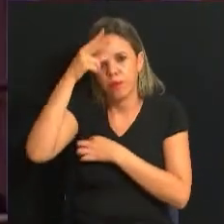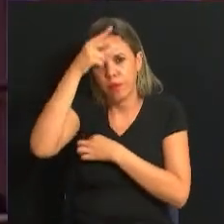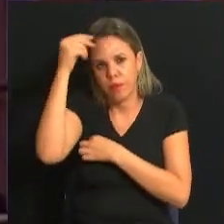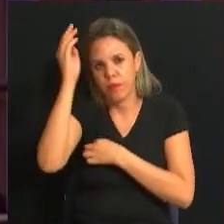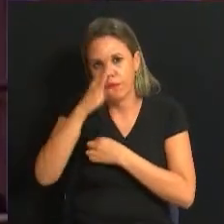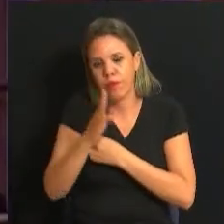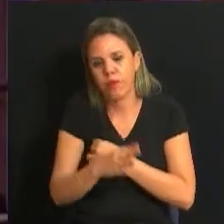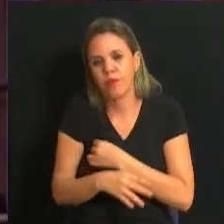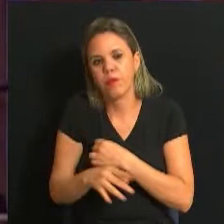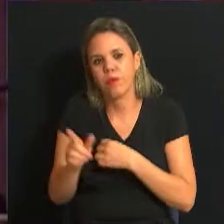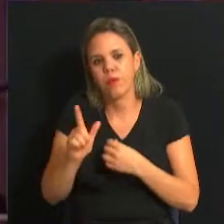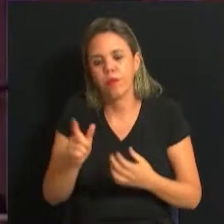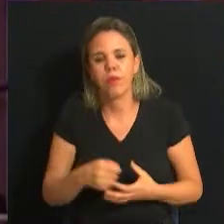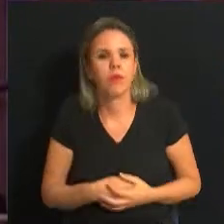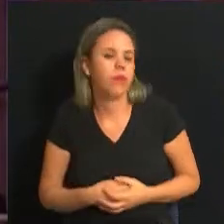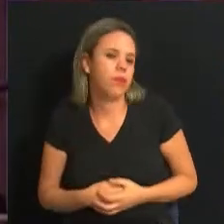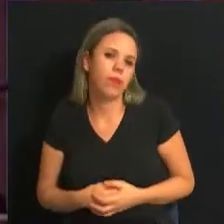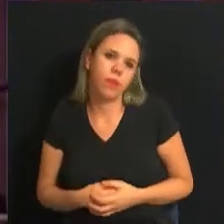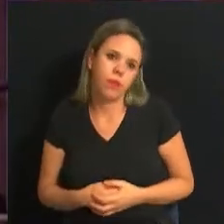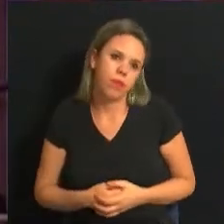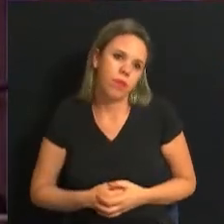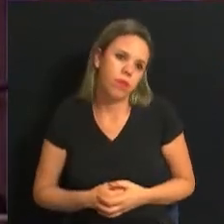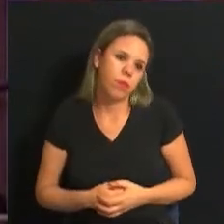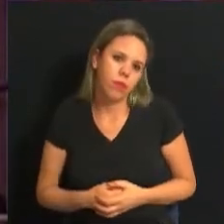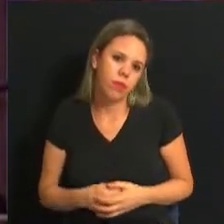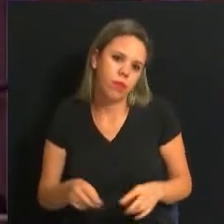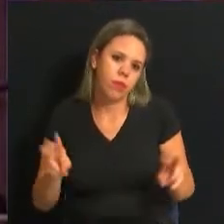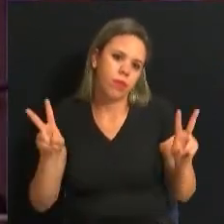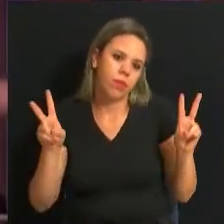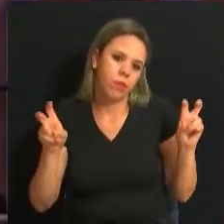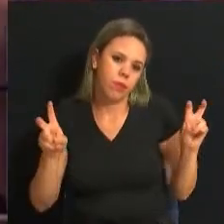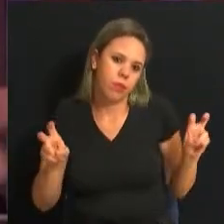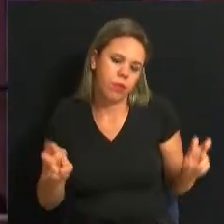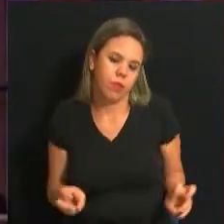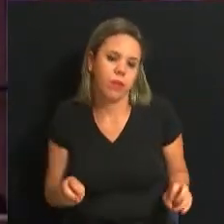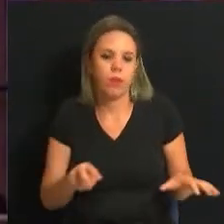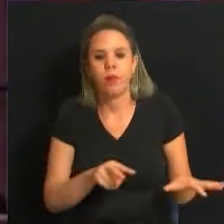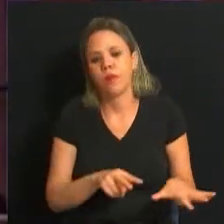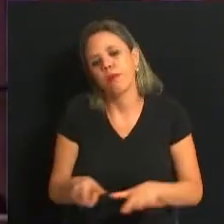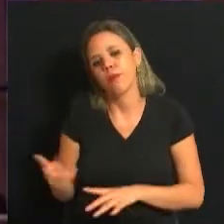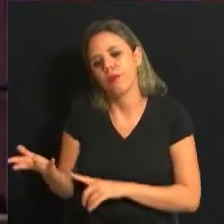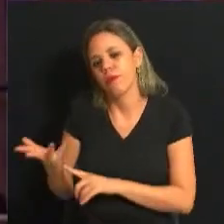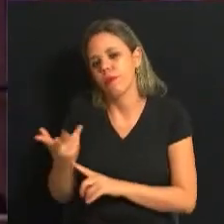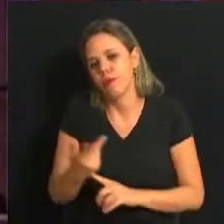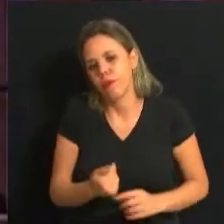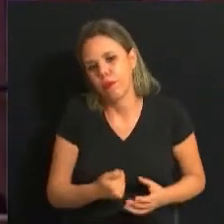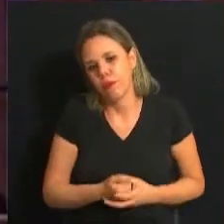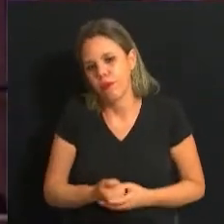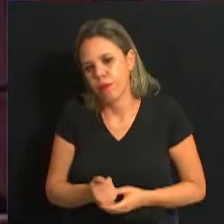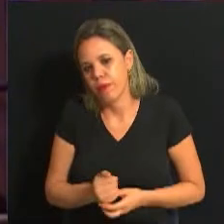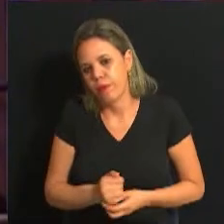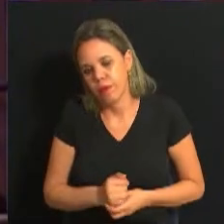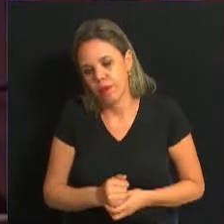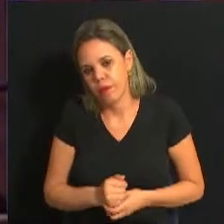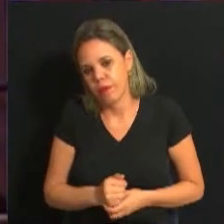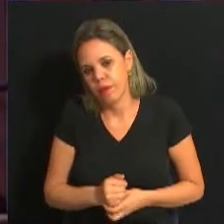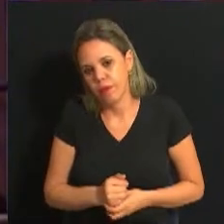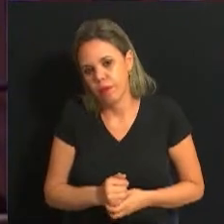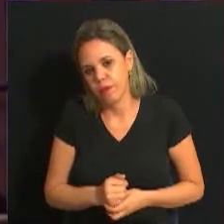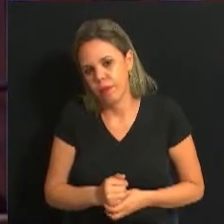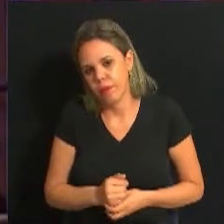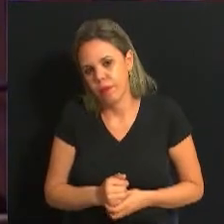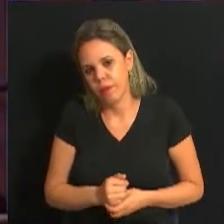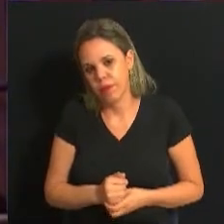claro, que foi um dos temas da Semana de Arte Moderna. E,